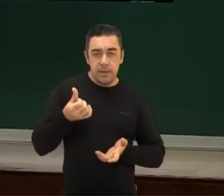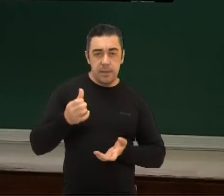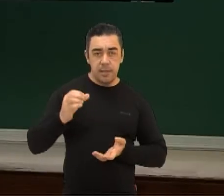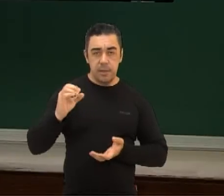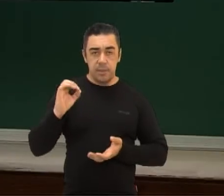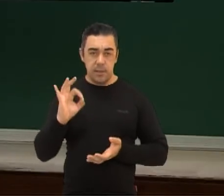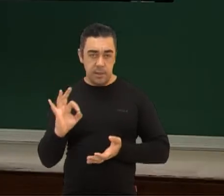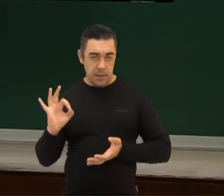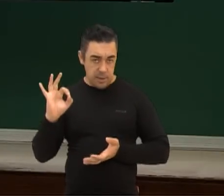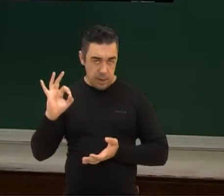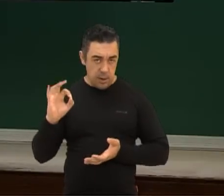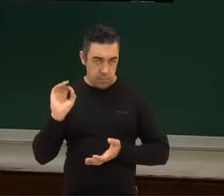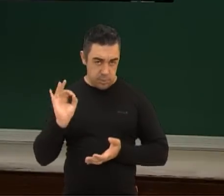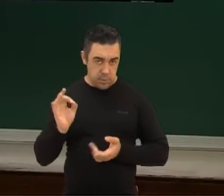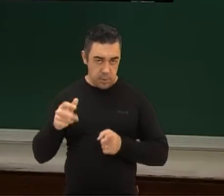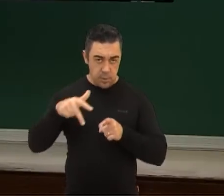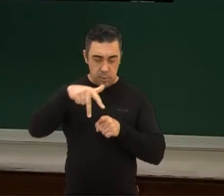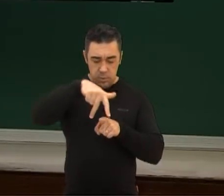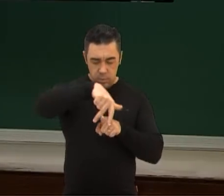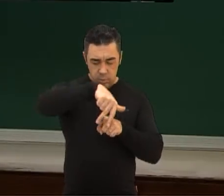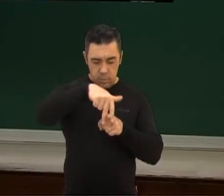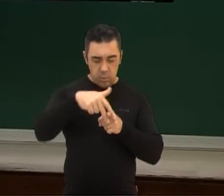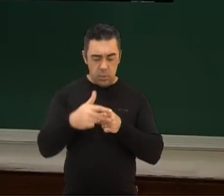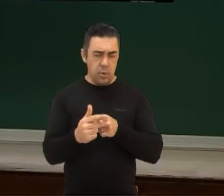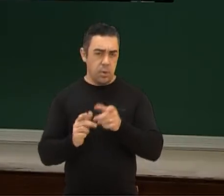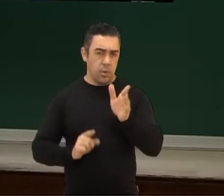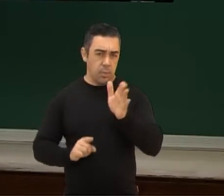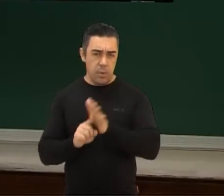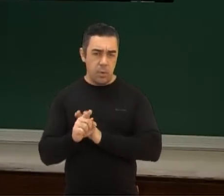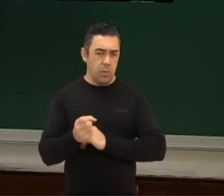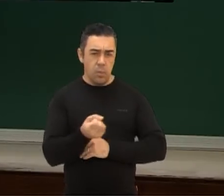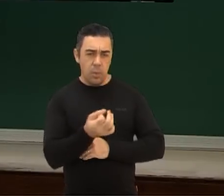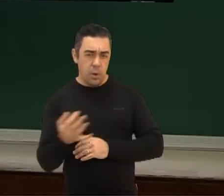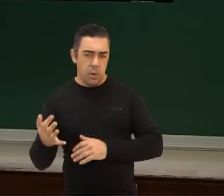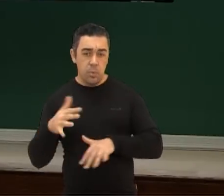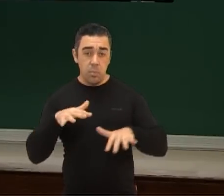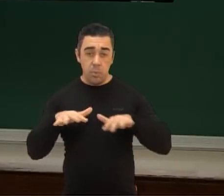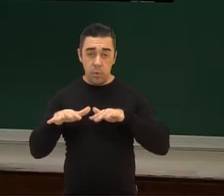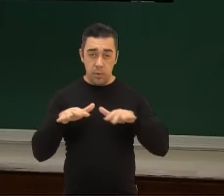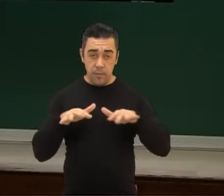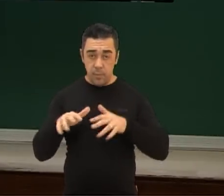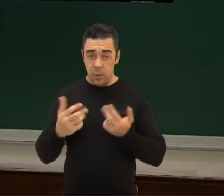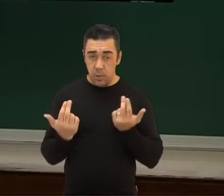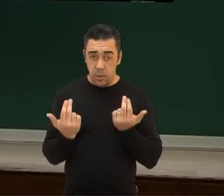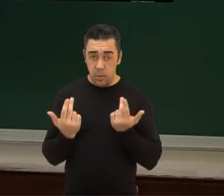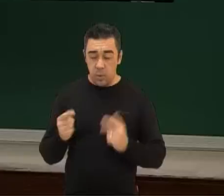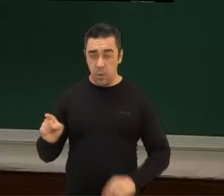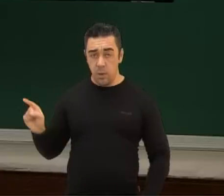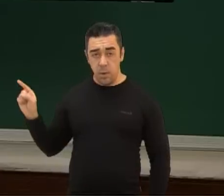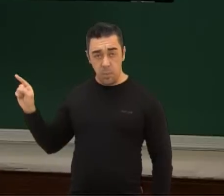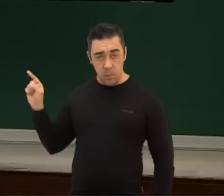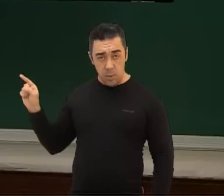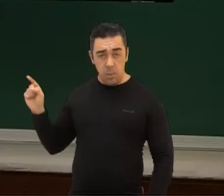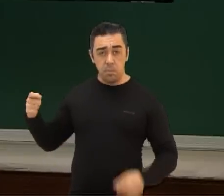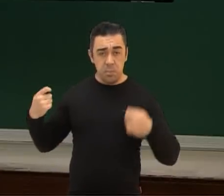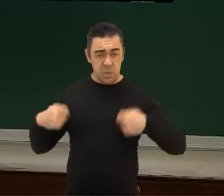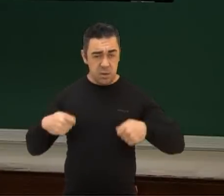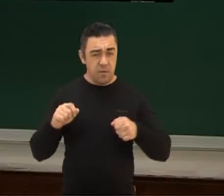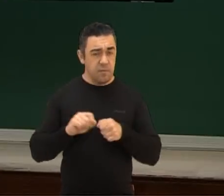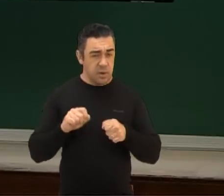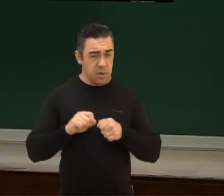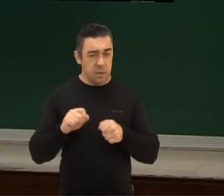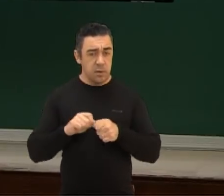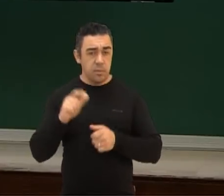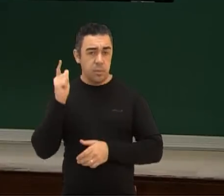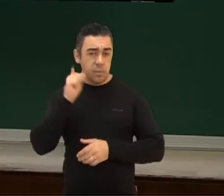60 graus com o meu parafuso. Quantos movimentos iguais a esse o mecânico deve fazer para